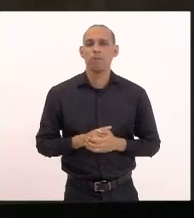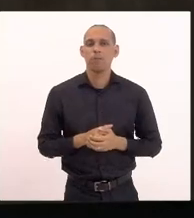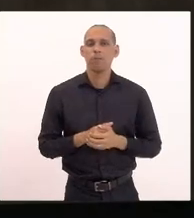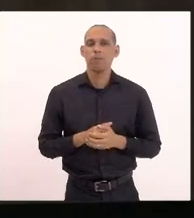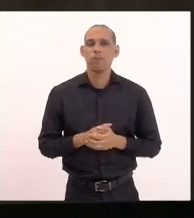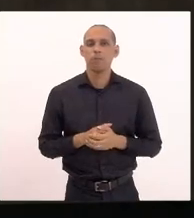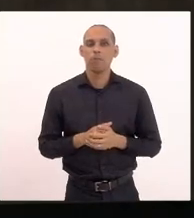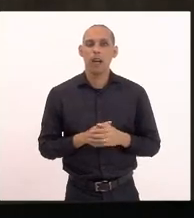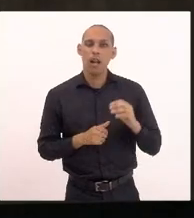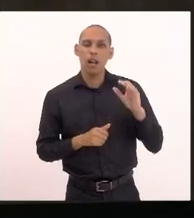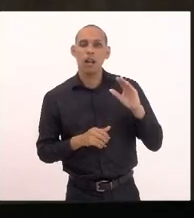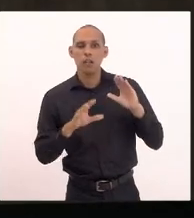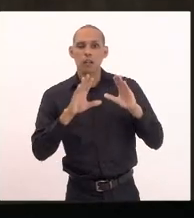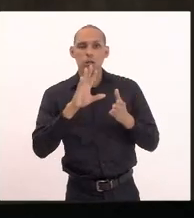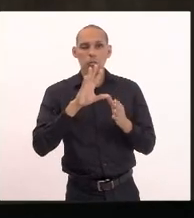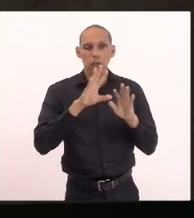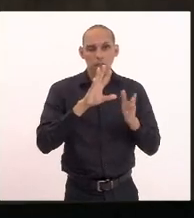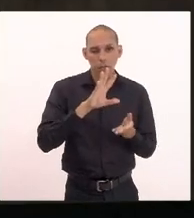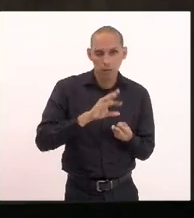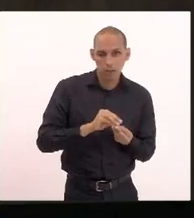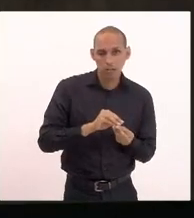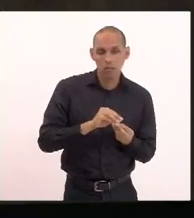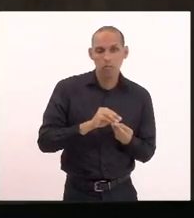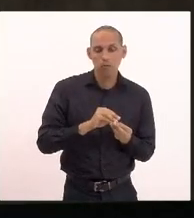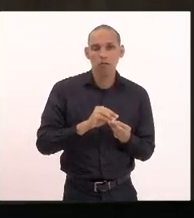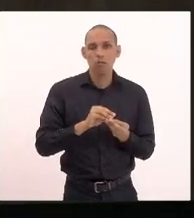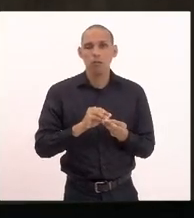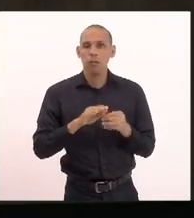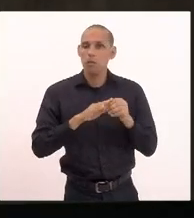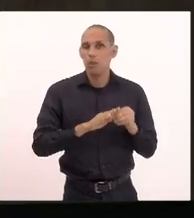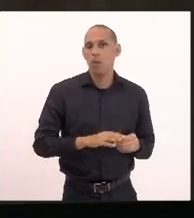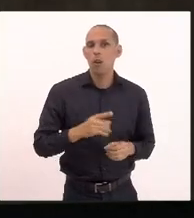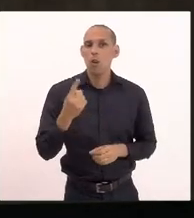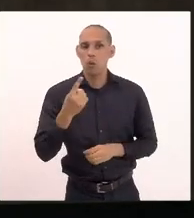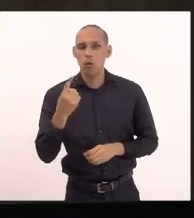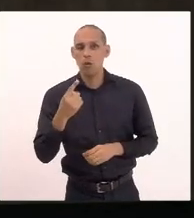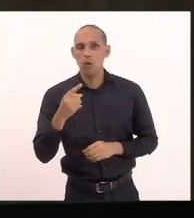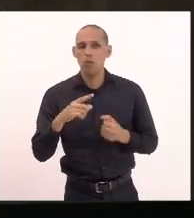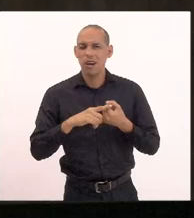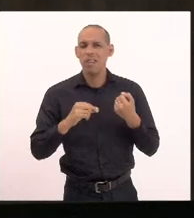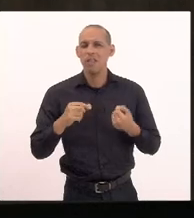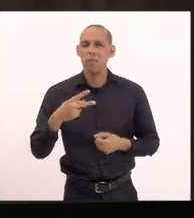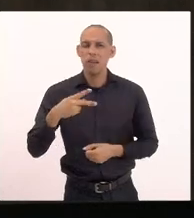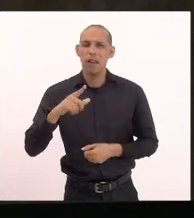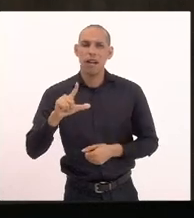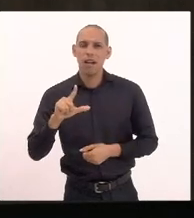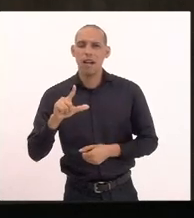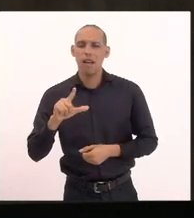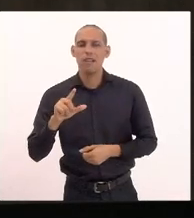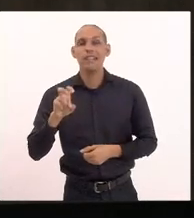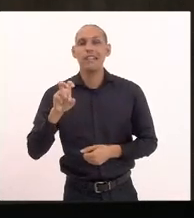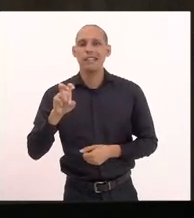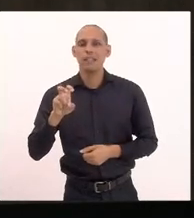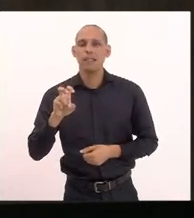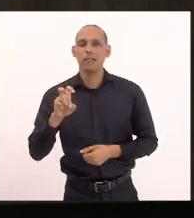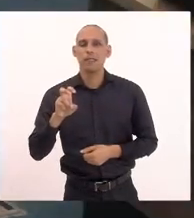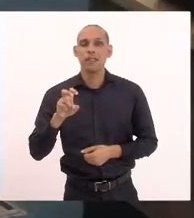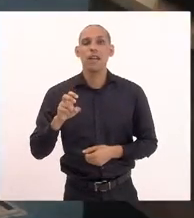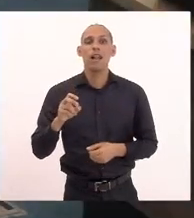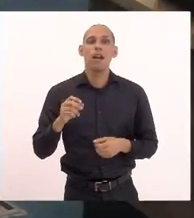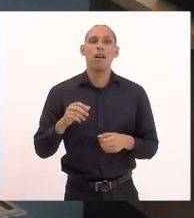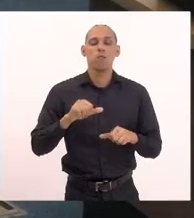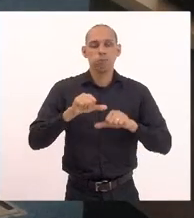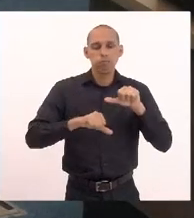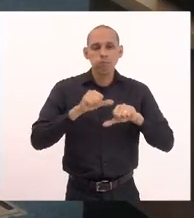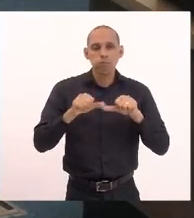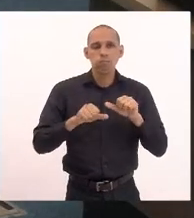supressiva número 1 ao artigo 5º do PL. Emenda modificativa 2 ao parágrafo único